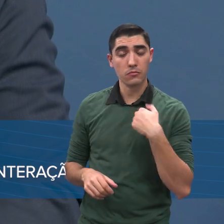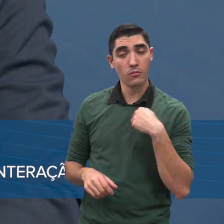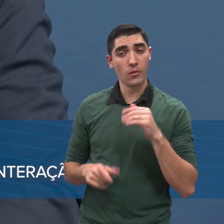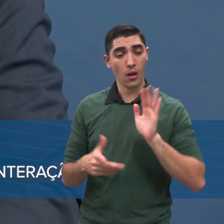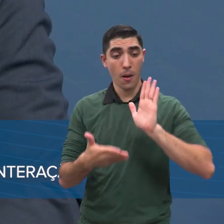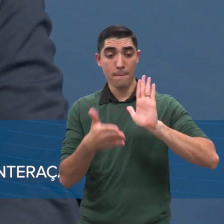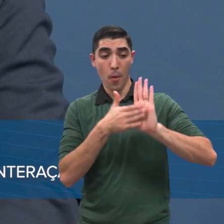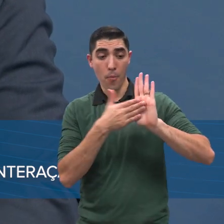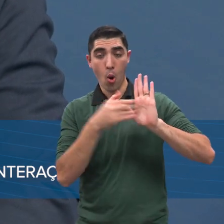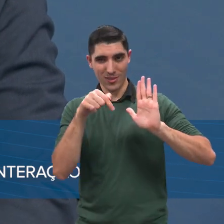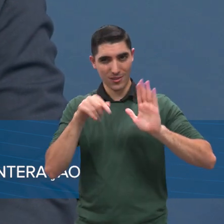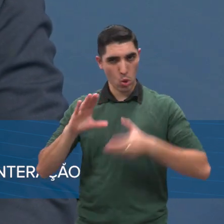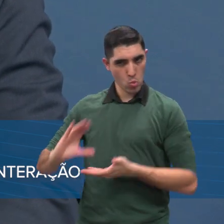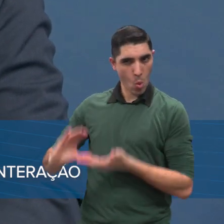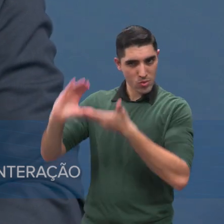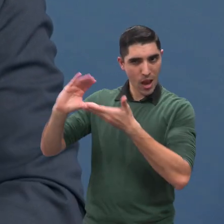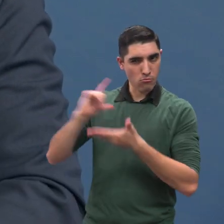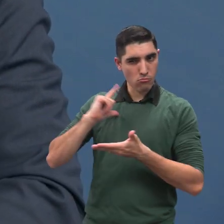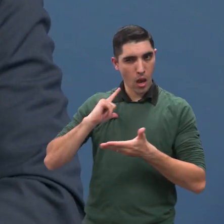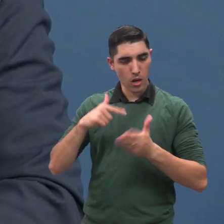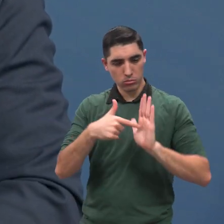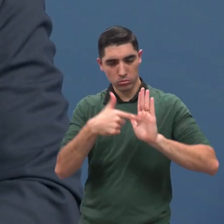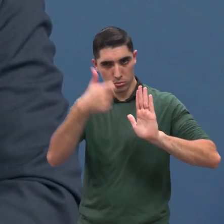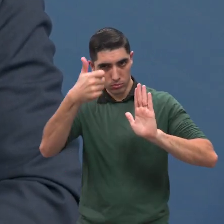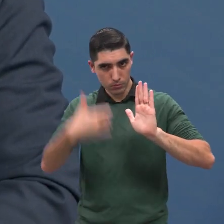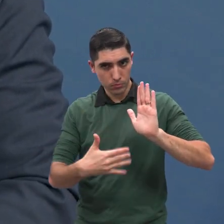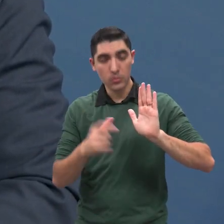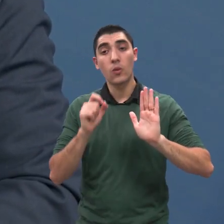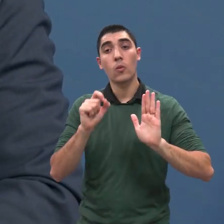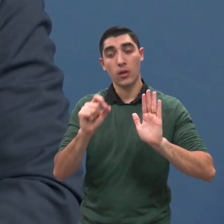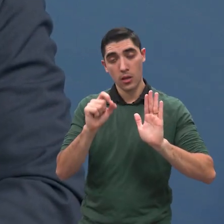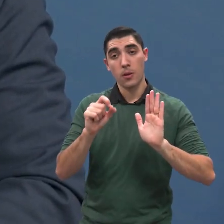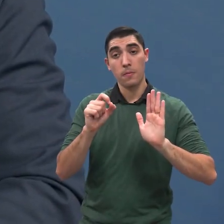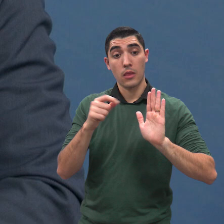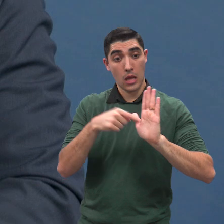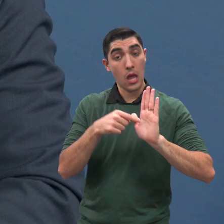né? E uma das propostas que é